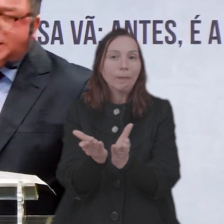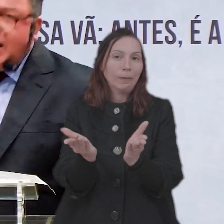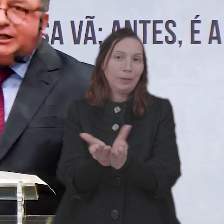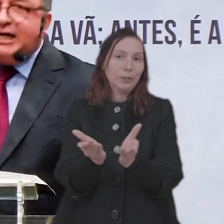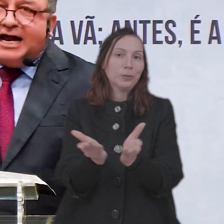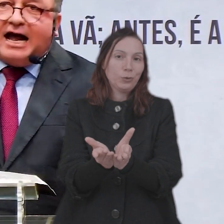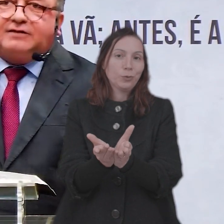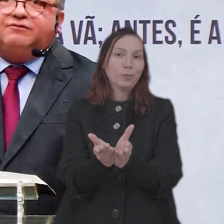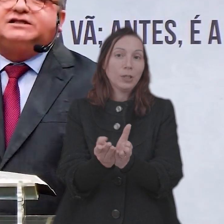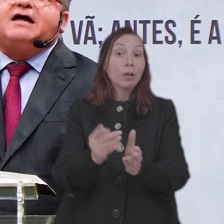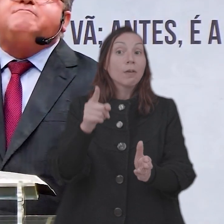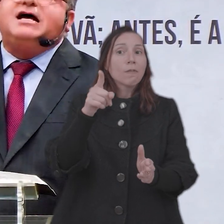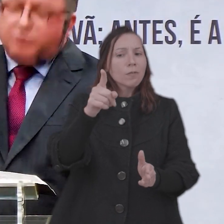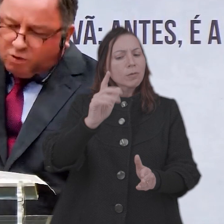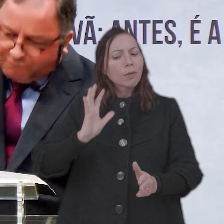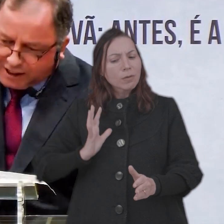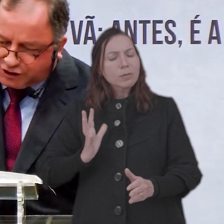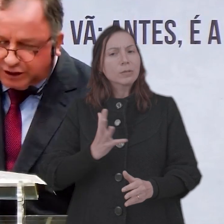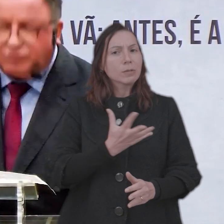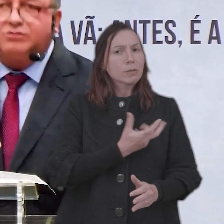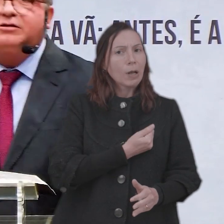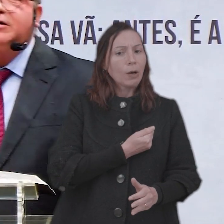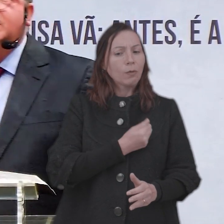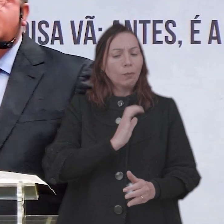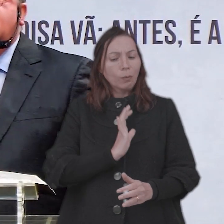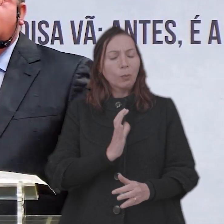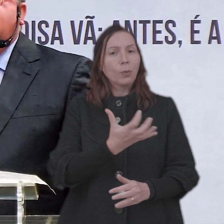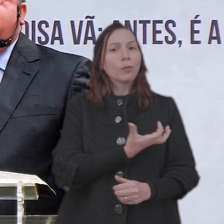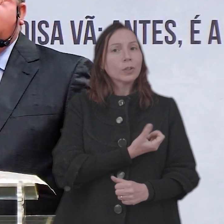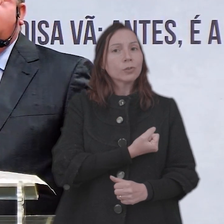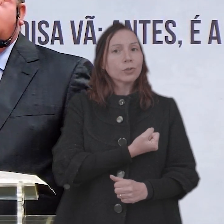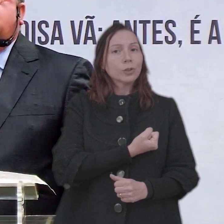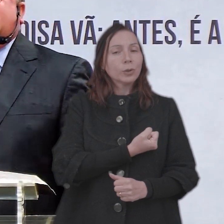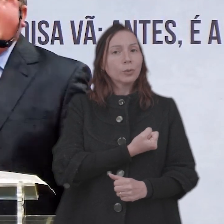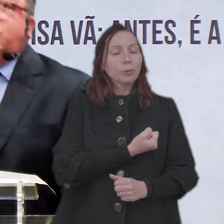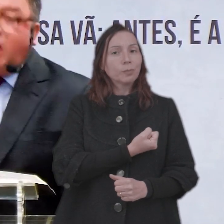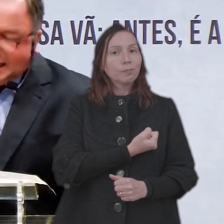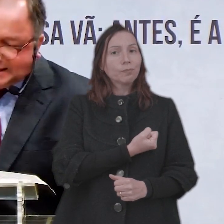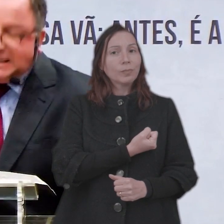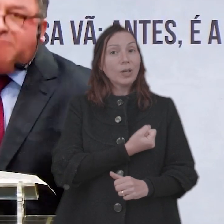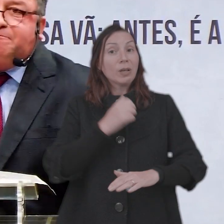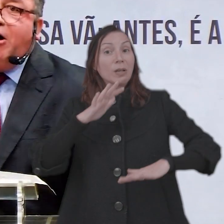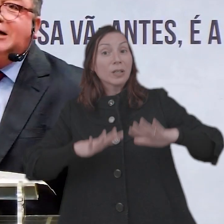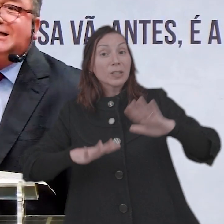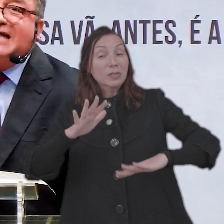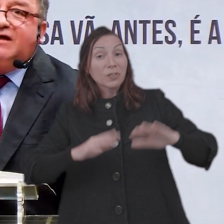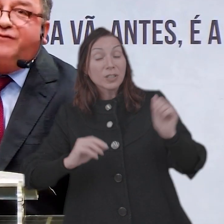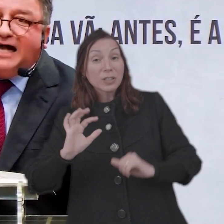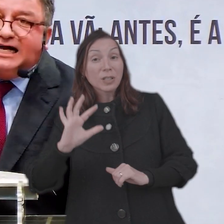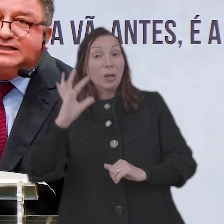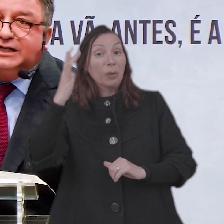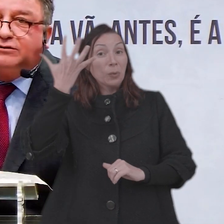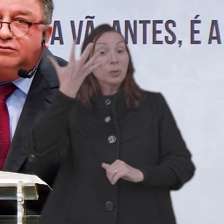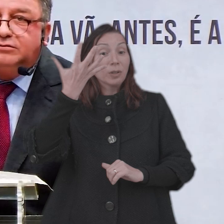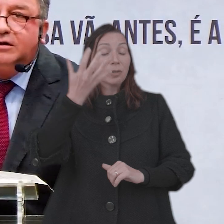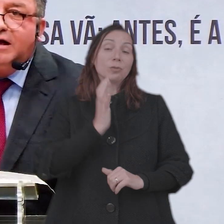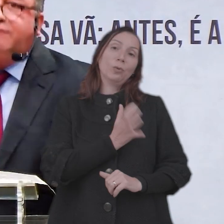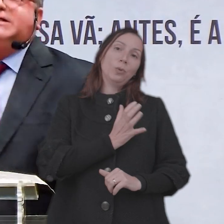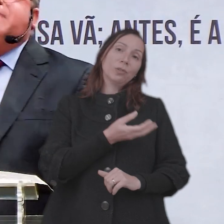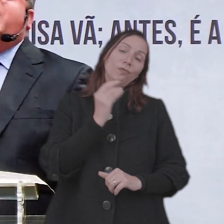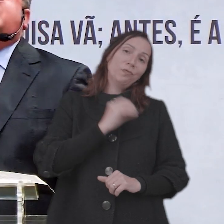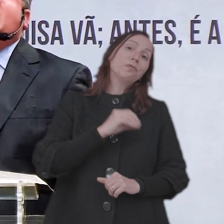Você mesmo regenerado, você mesmo convertido, o seu coração pode ser